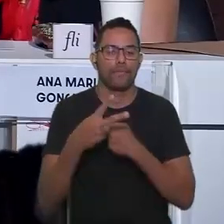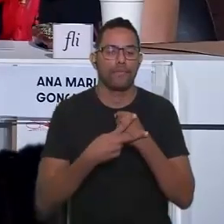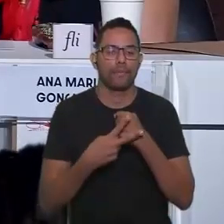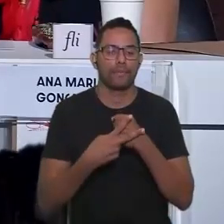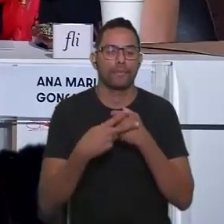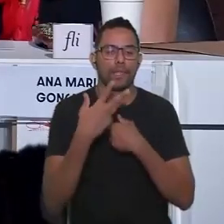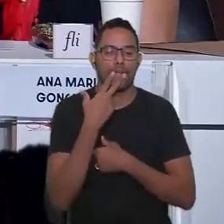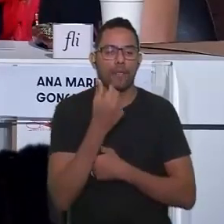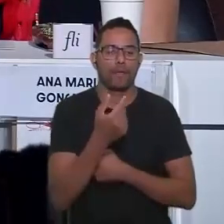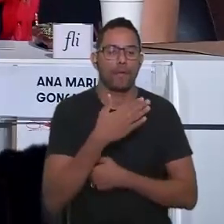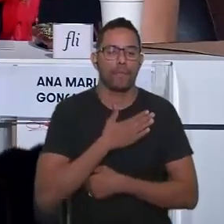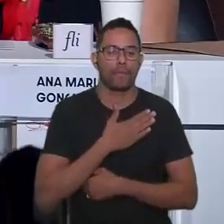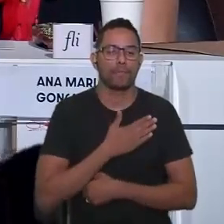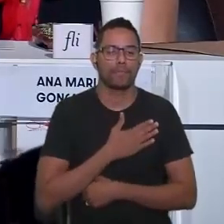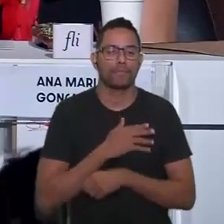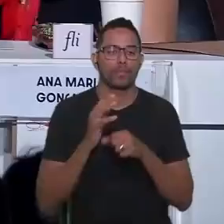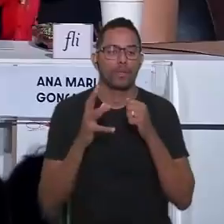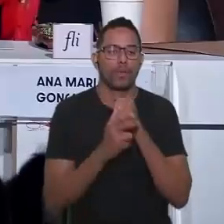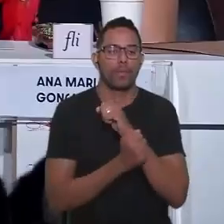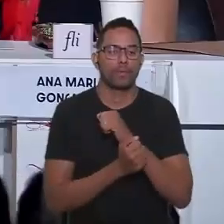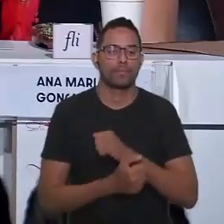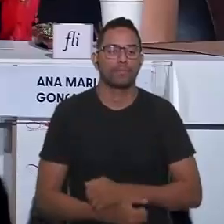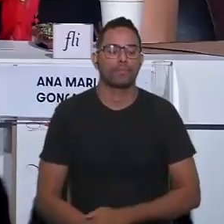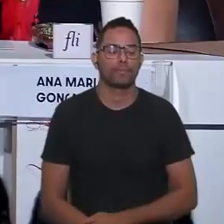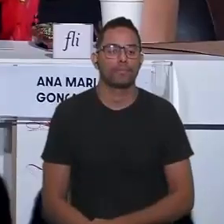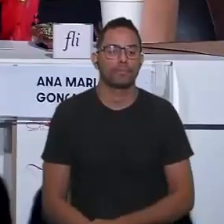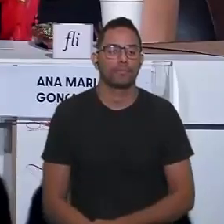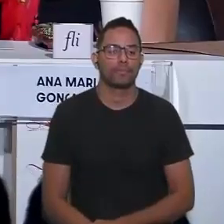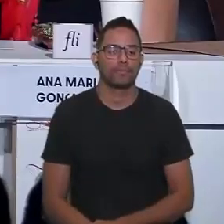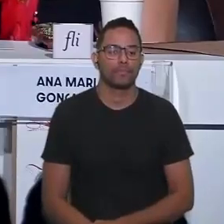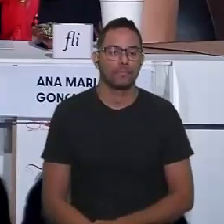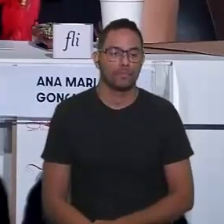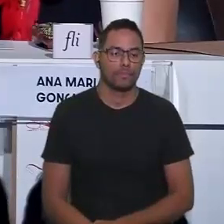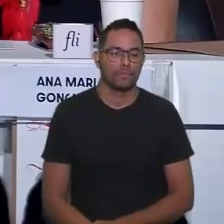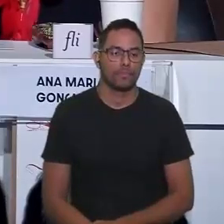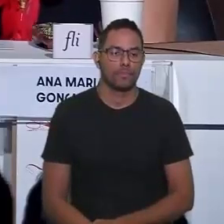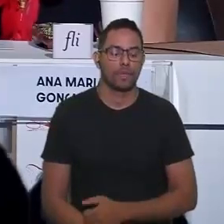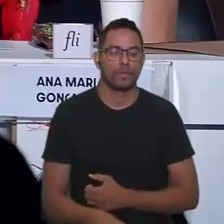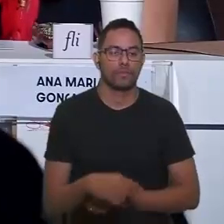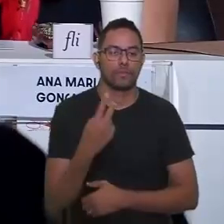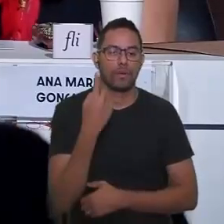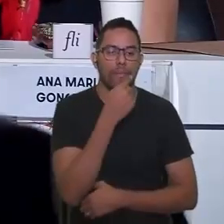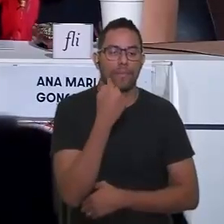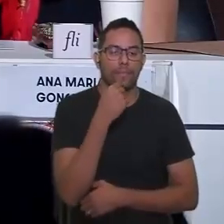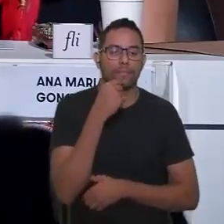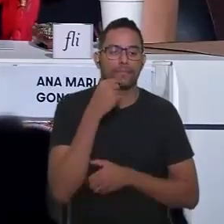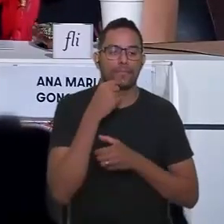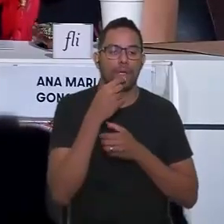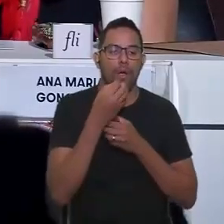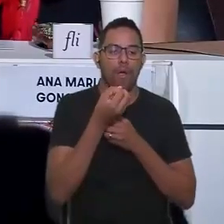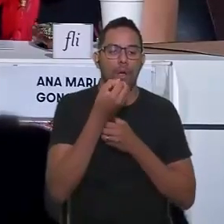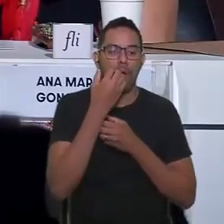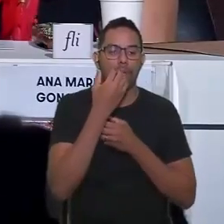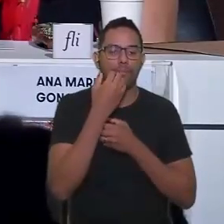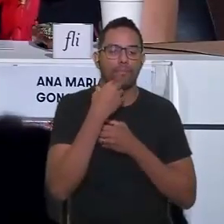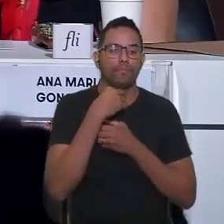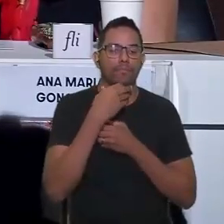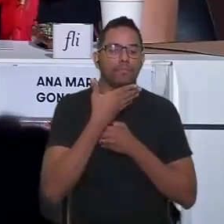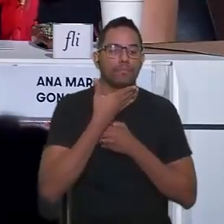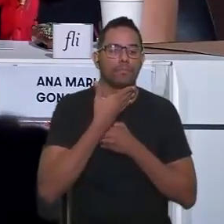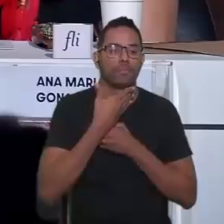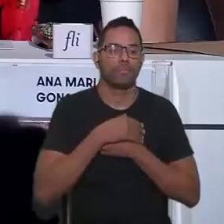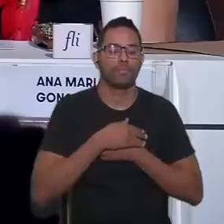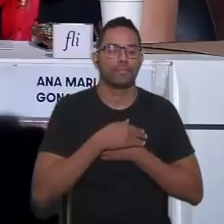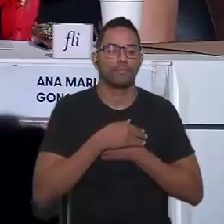língua que era minha e me roubaram. Sopre, Exu, o teu hálito no fundo da minha garganta, lá